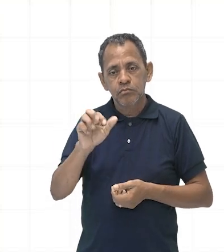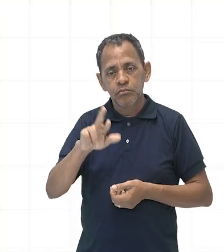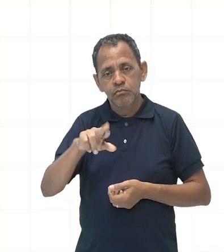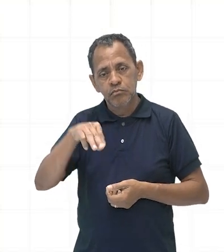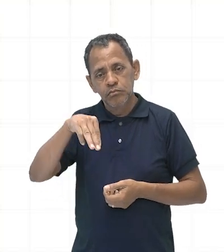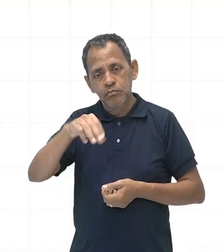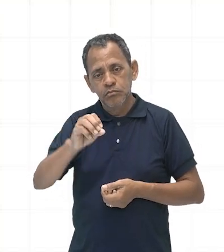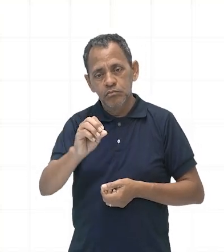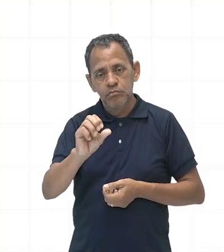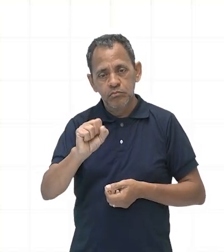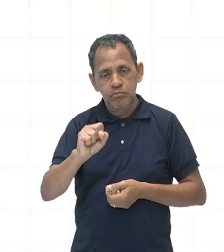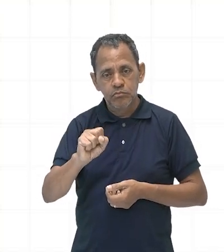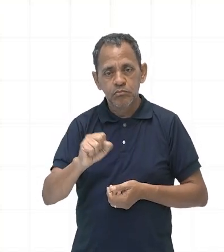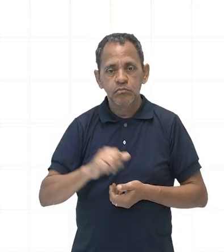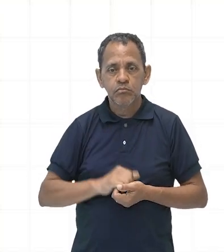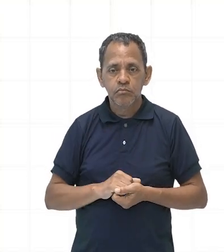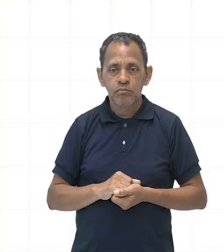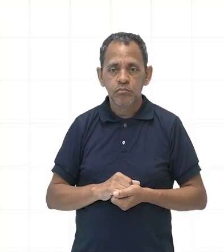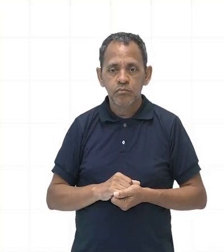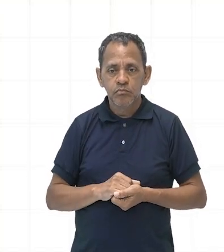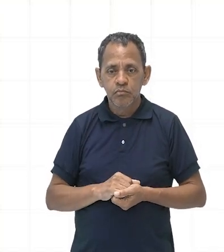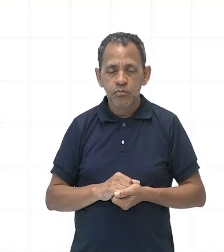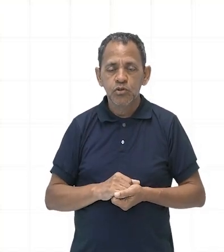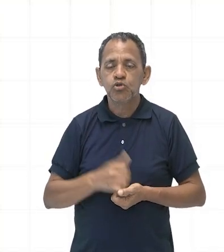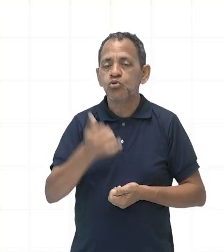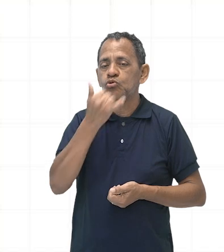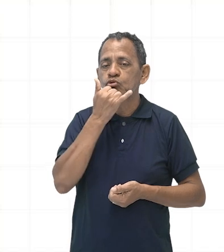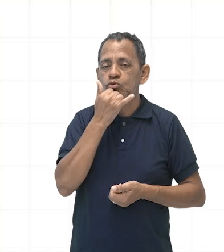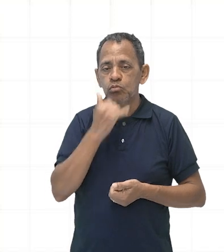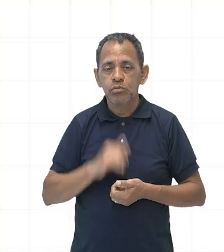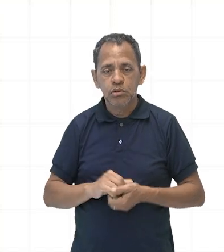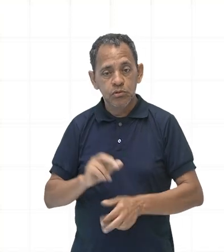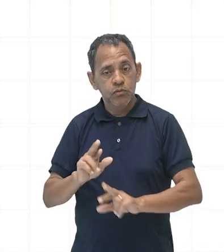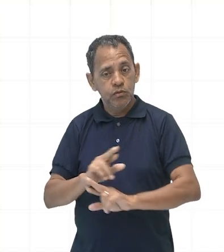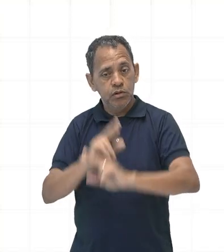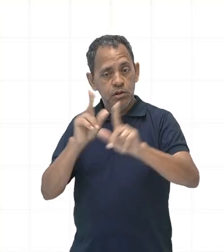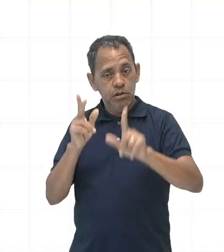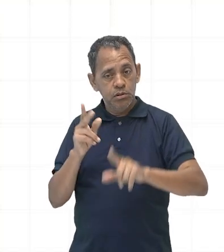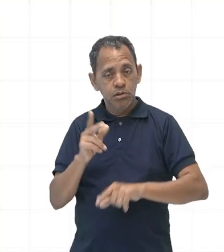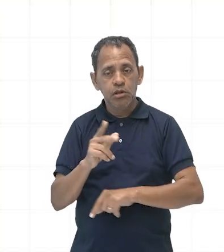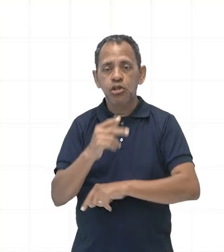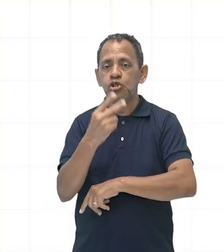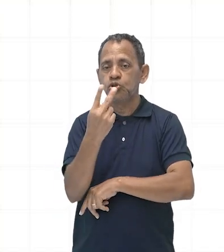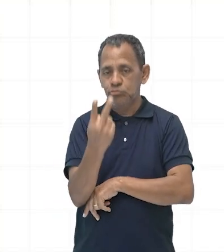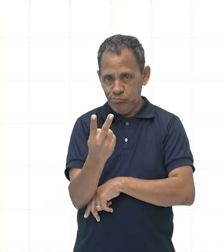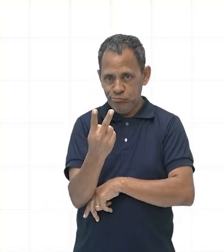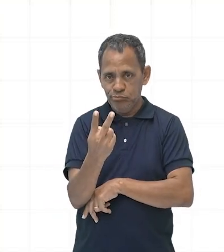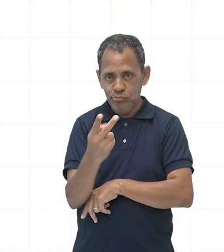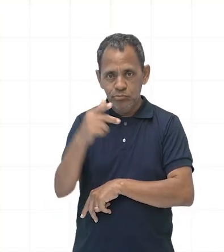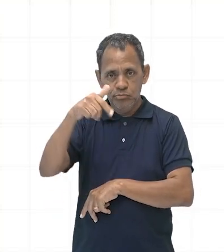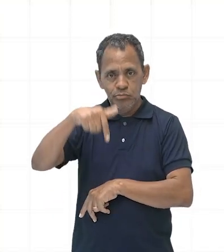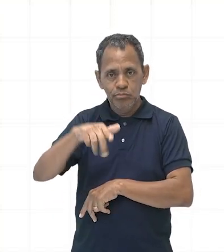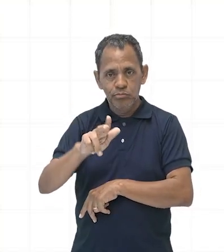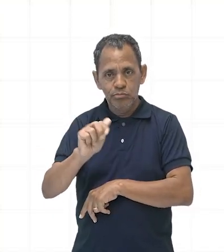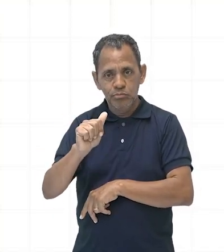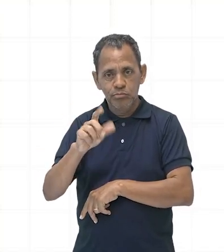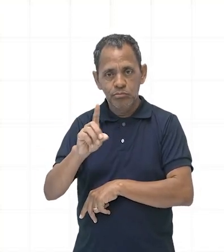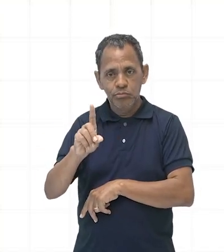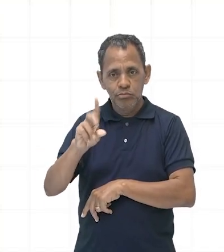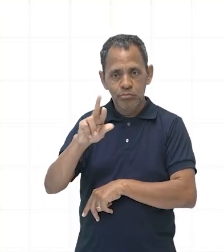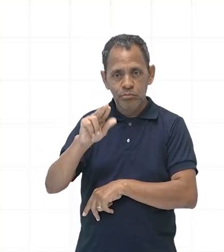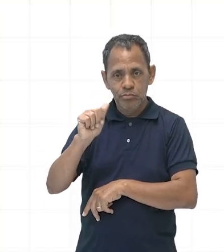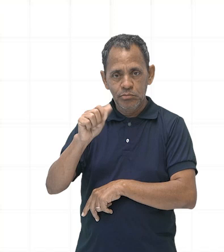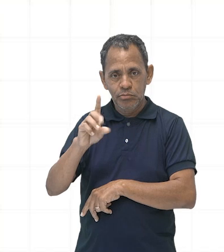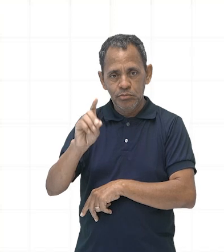Então, o quadrado a diferença de dois quadrados, perdão. Tem um número ao quadrado menos outro número ao quadrado. Então, vocês